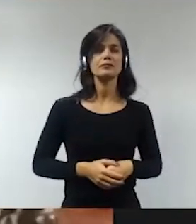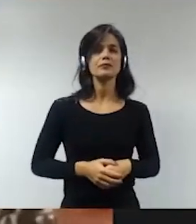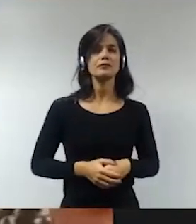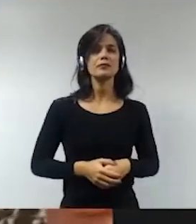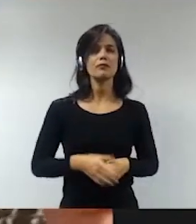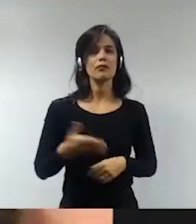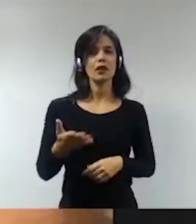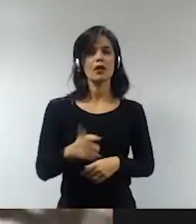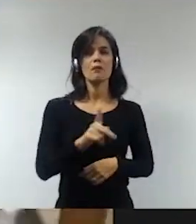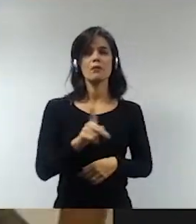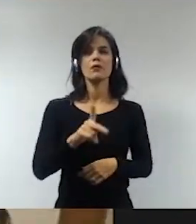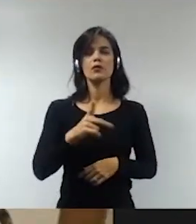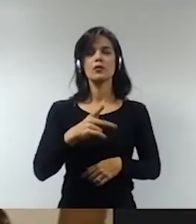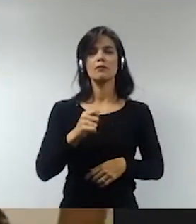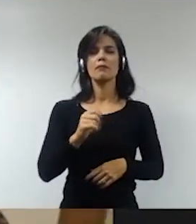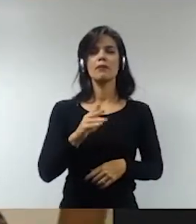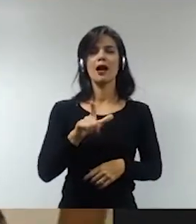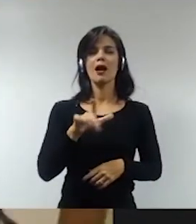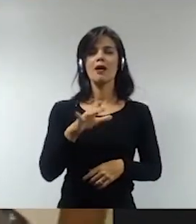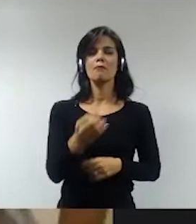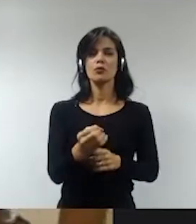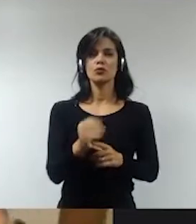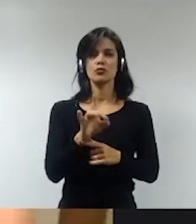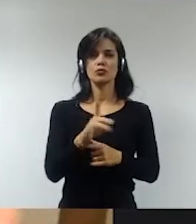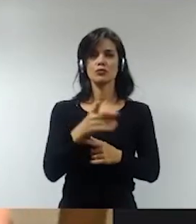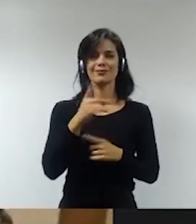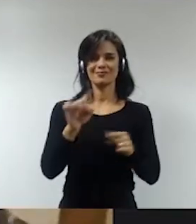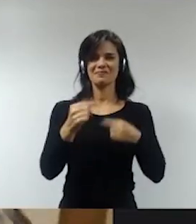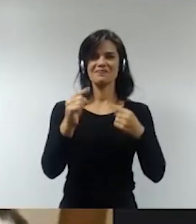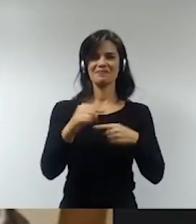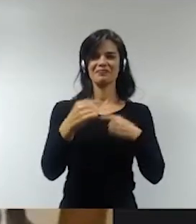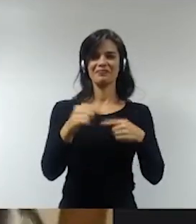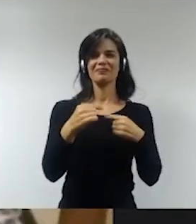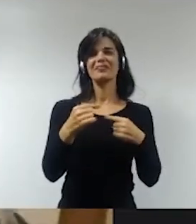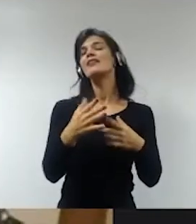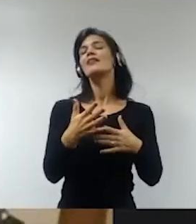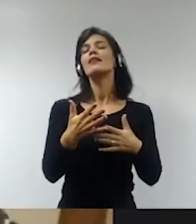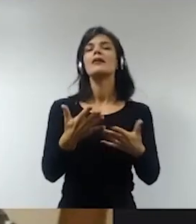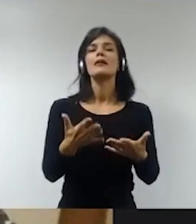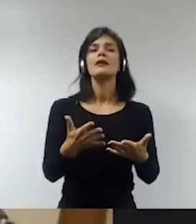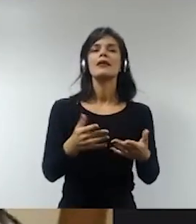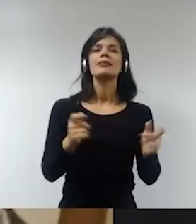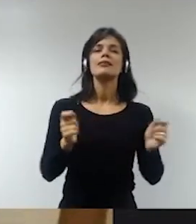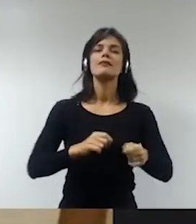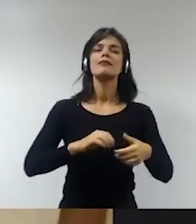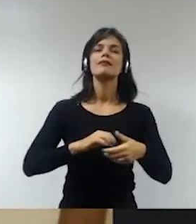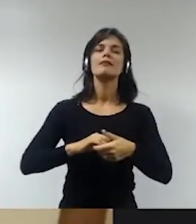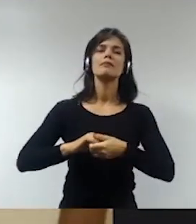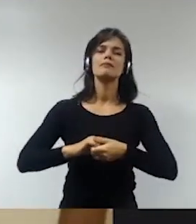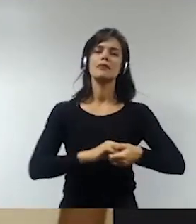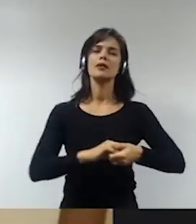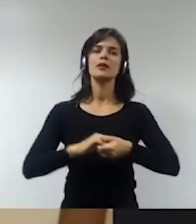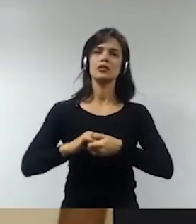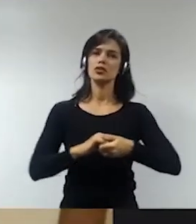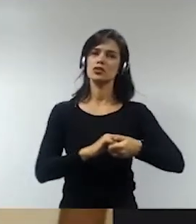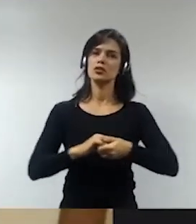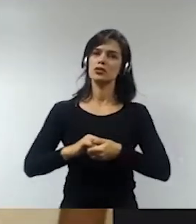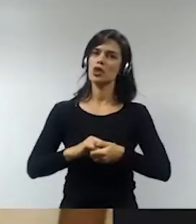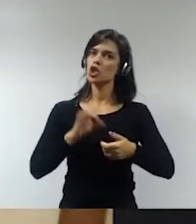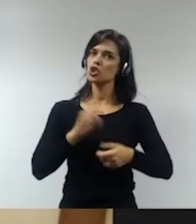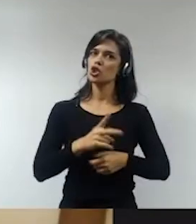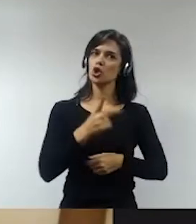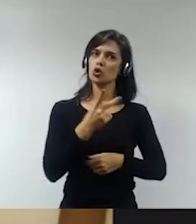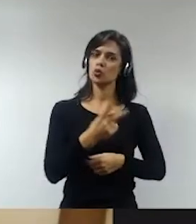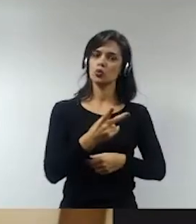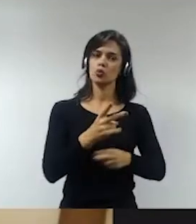do professor Pablo, justamente assim, é possível a gente ter mediações que vão ser só entre